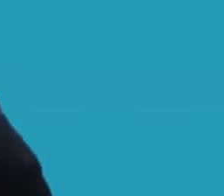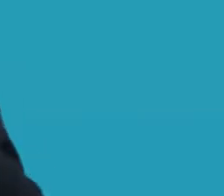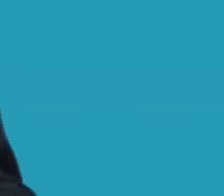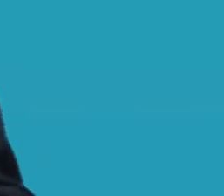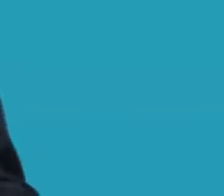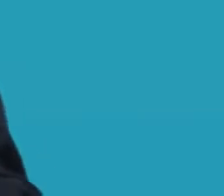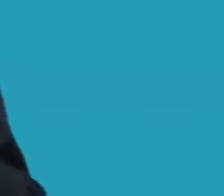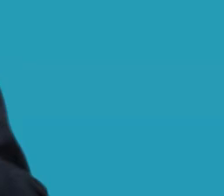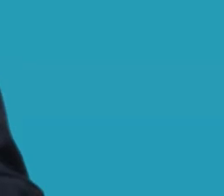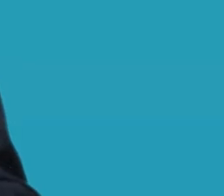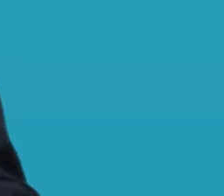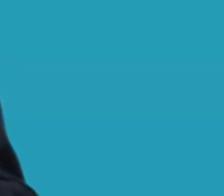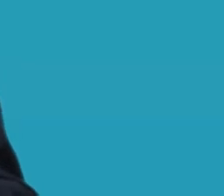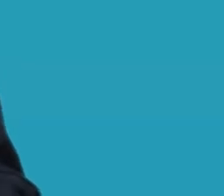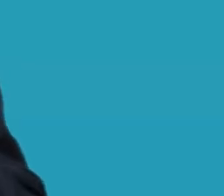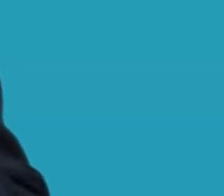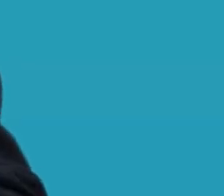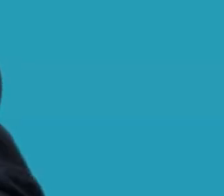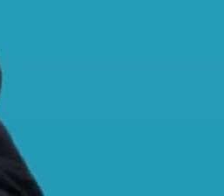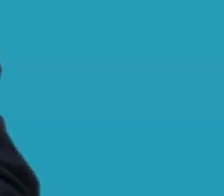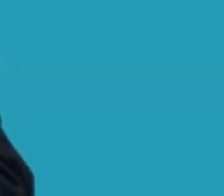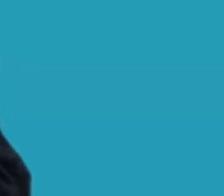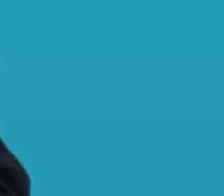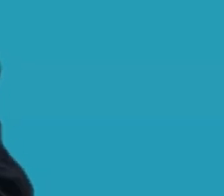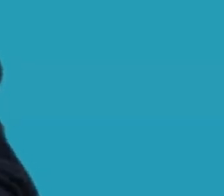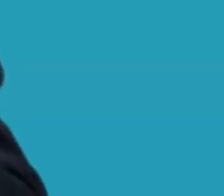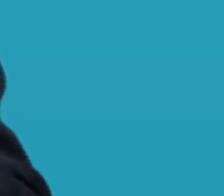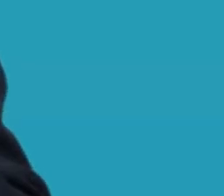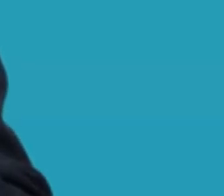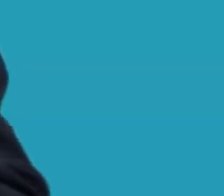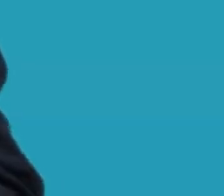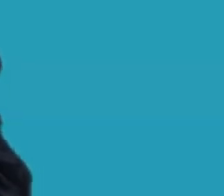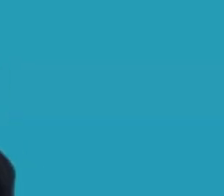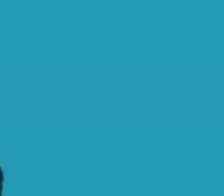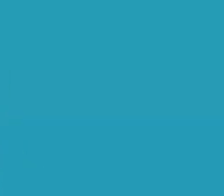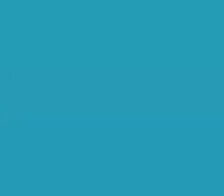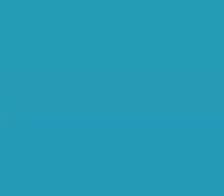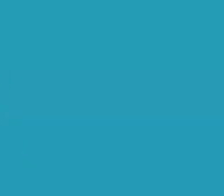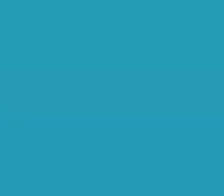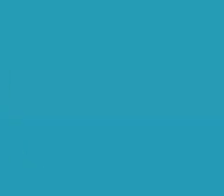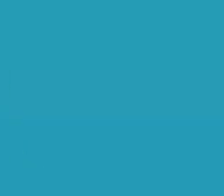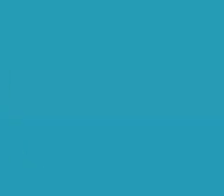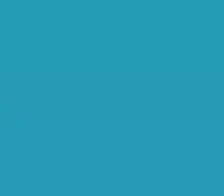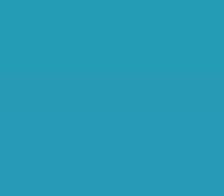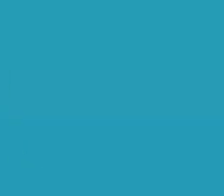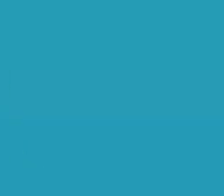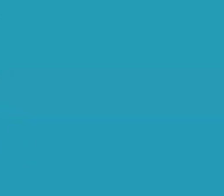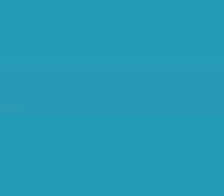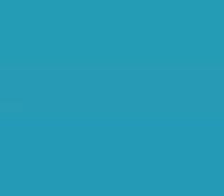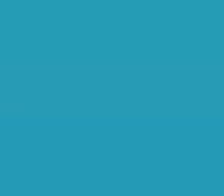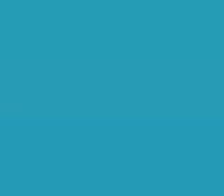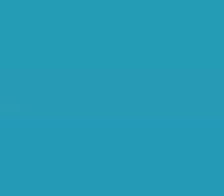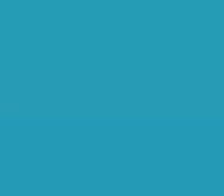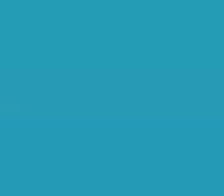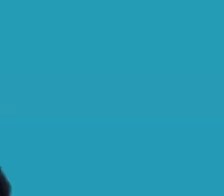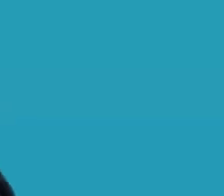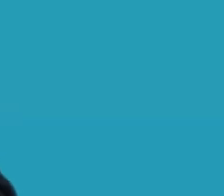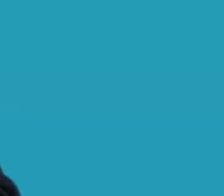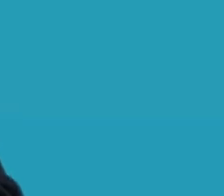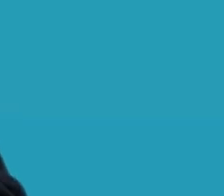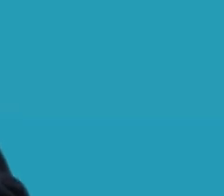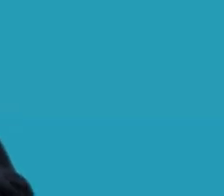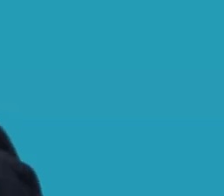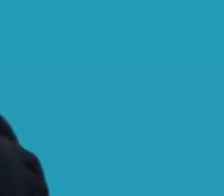está aguardando pela adoção? Assim, essa criança, esse adolescente não fica num abrigo enquanto espera a sua